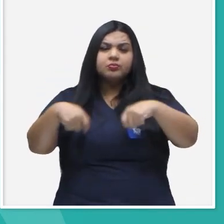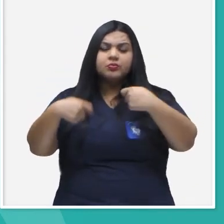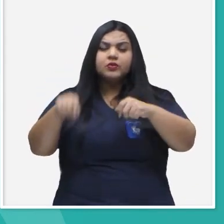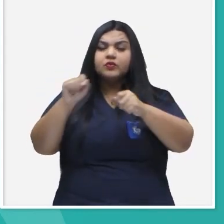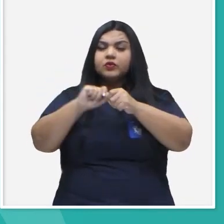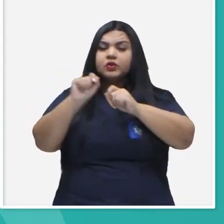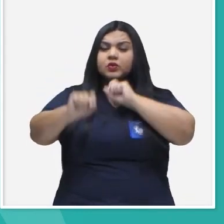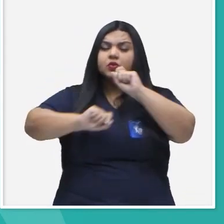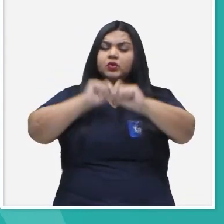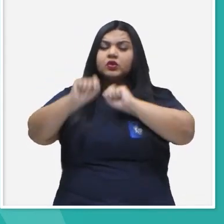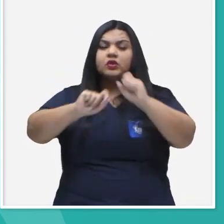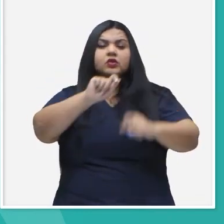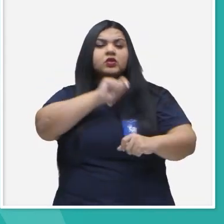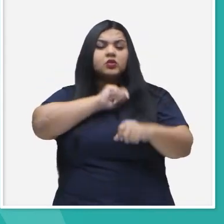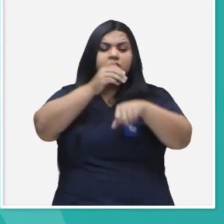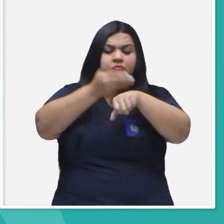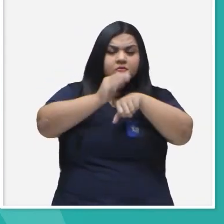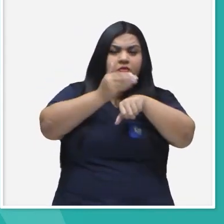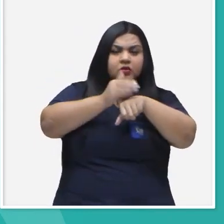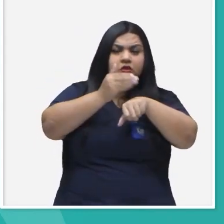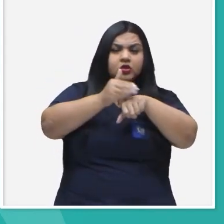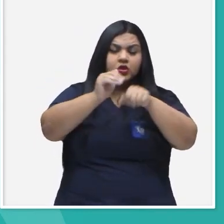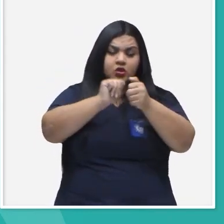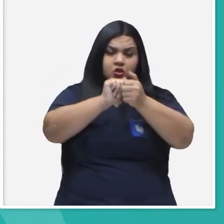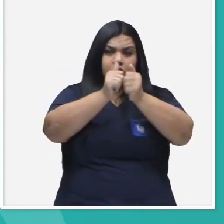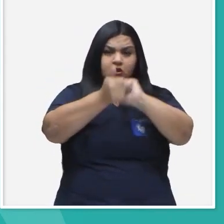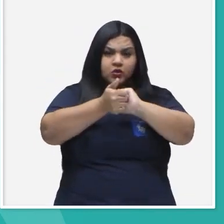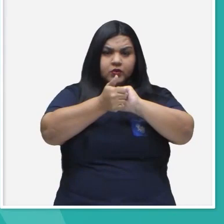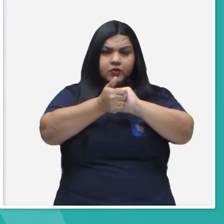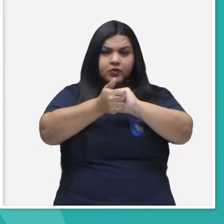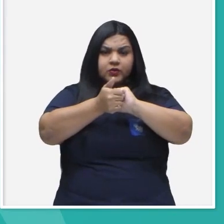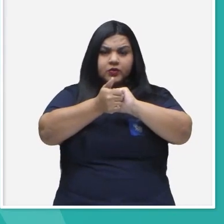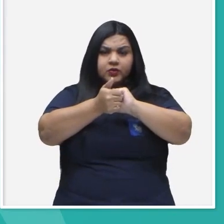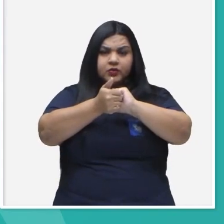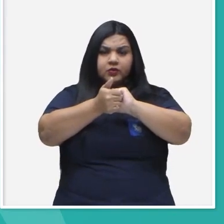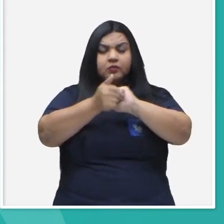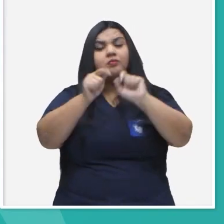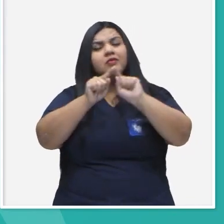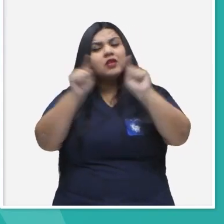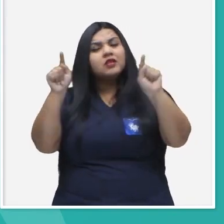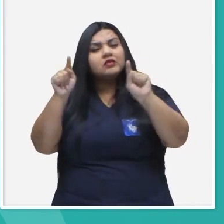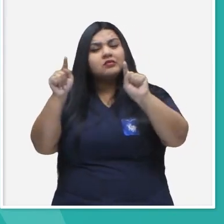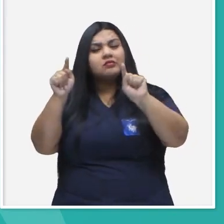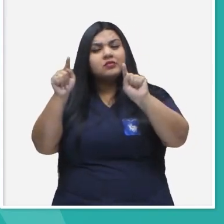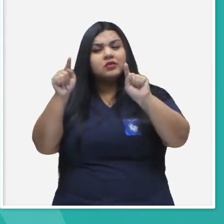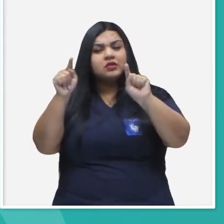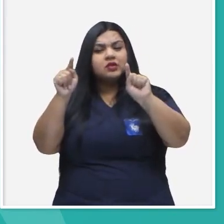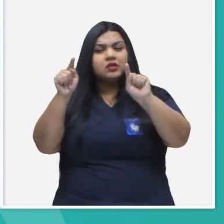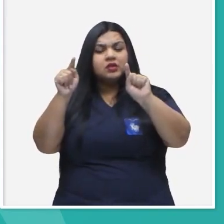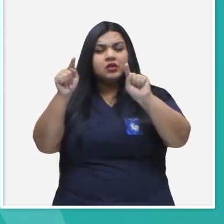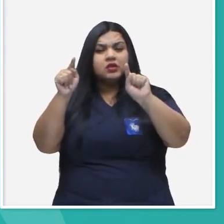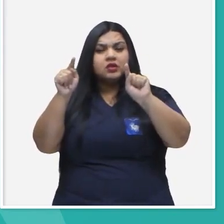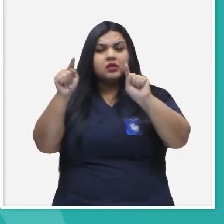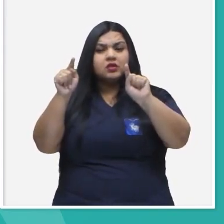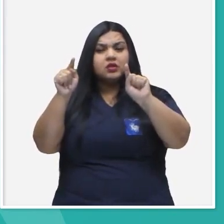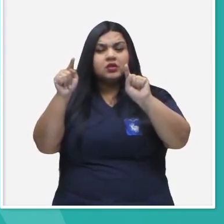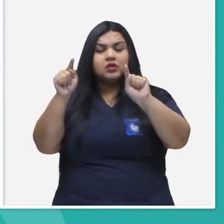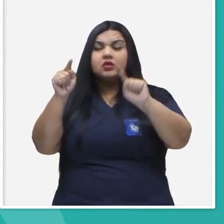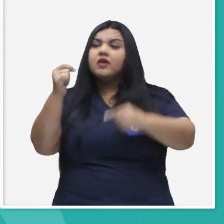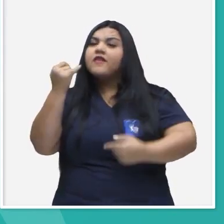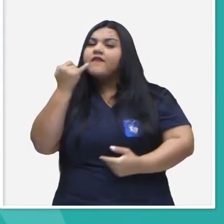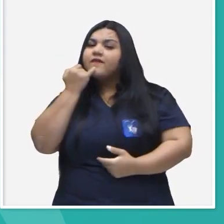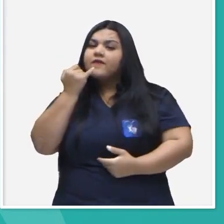fazer com que os alunos praticassem um esporte, né? Só que lá, normalmente, quando se é